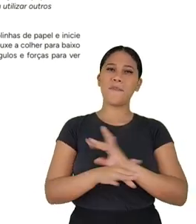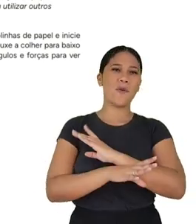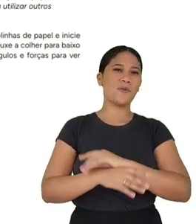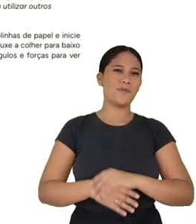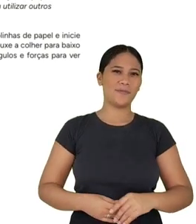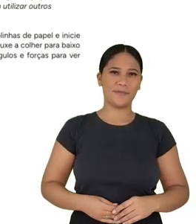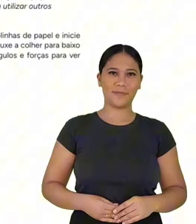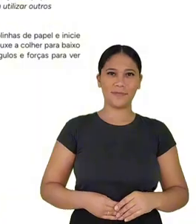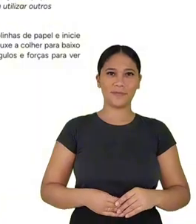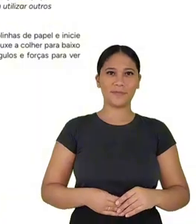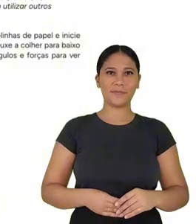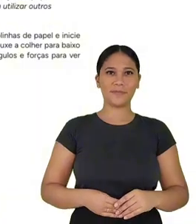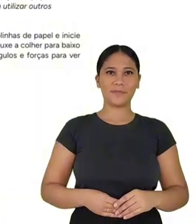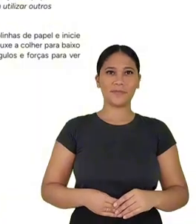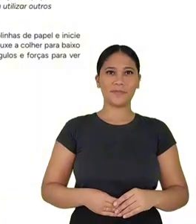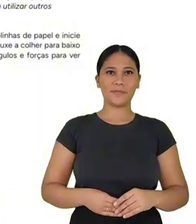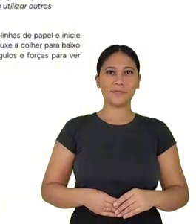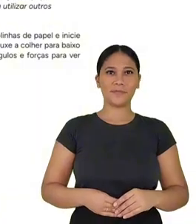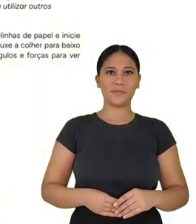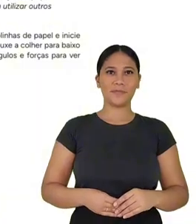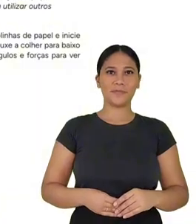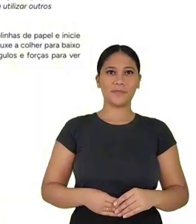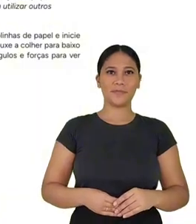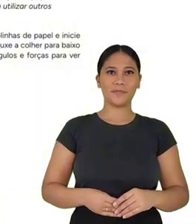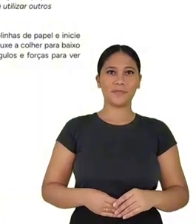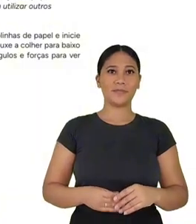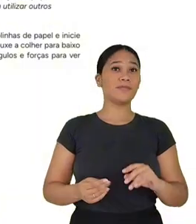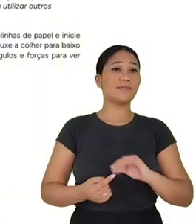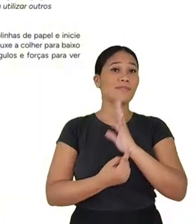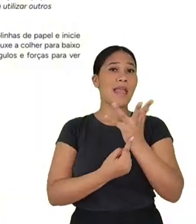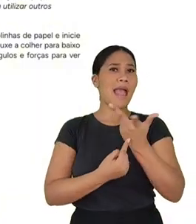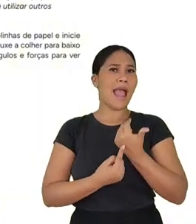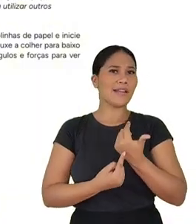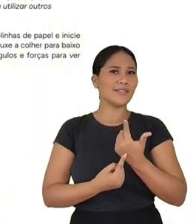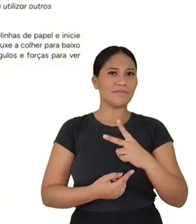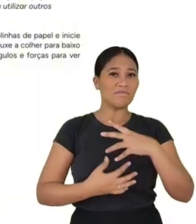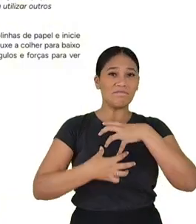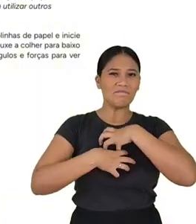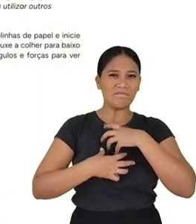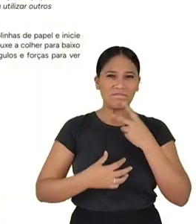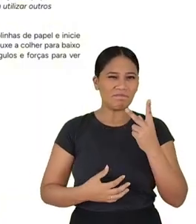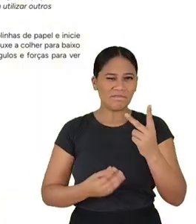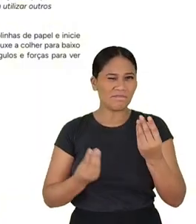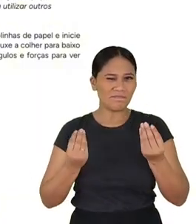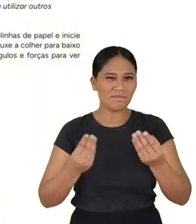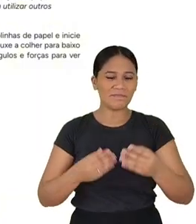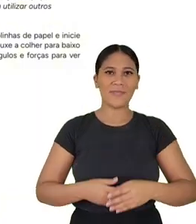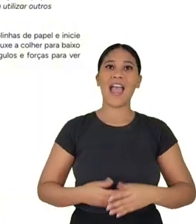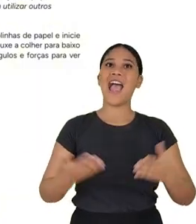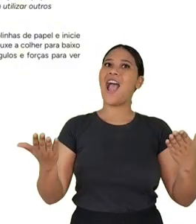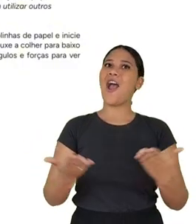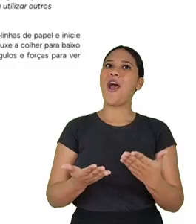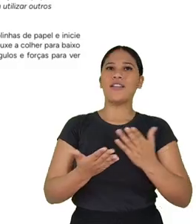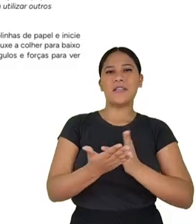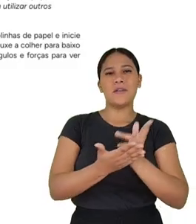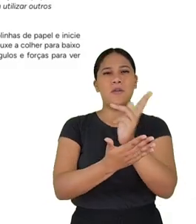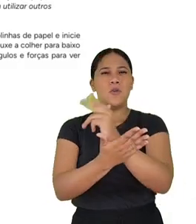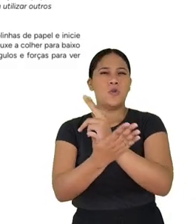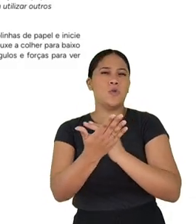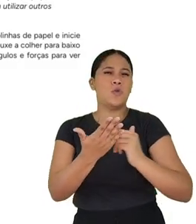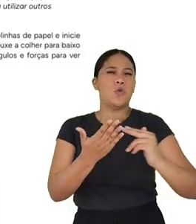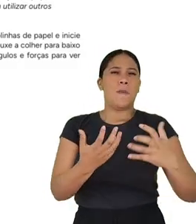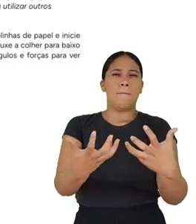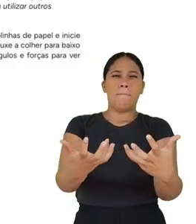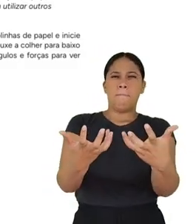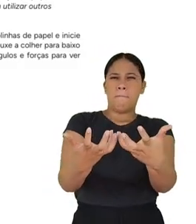sua catapulta está pronta. Criando a obra de arte personalização. Agora é hora